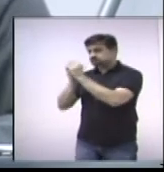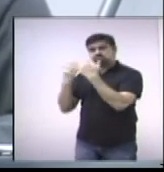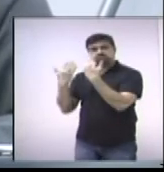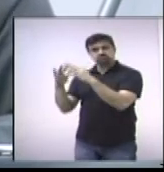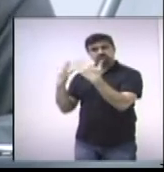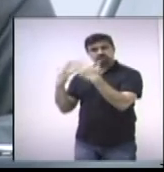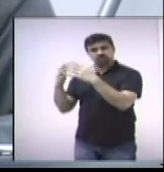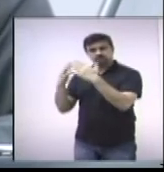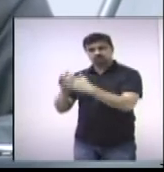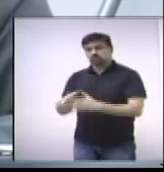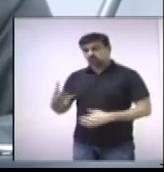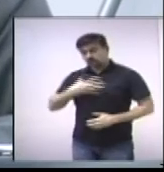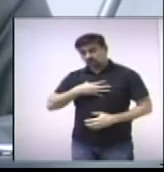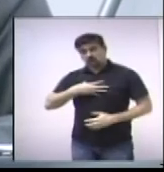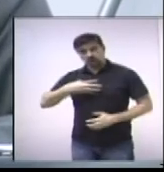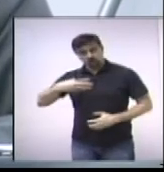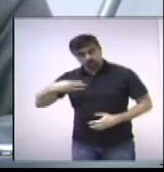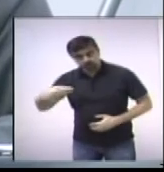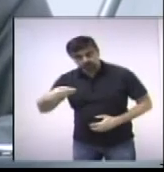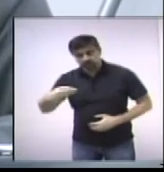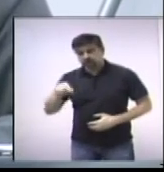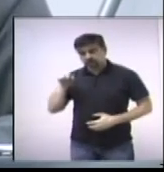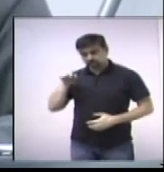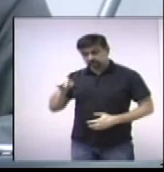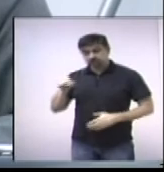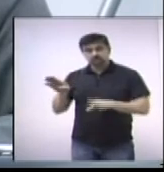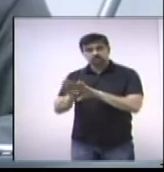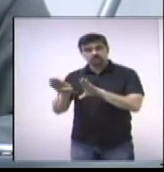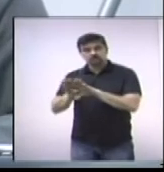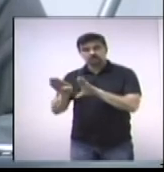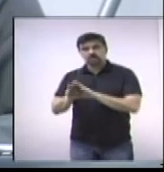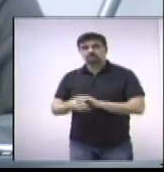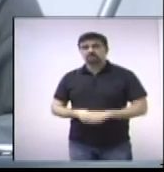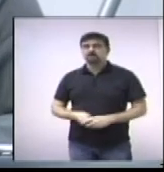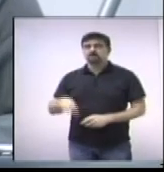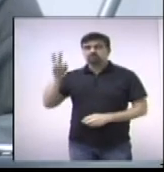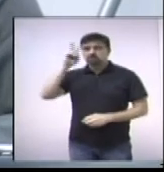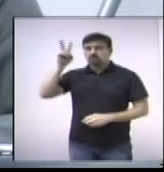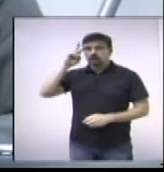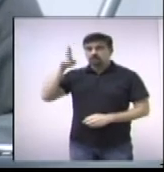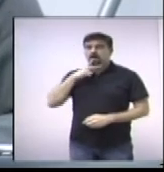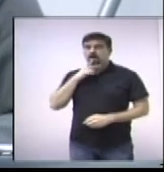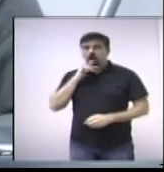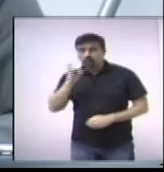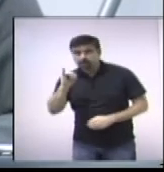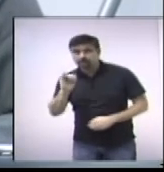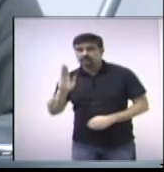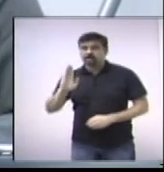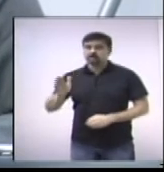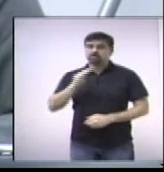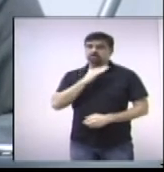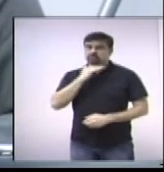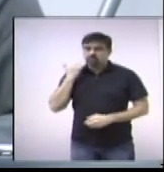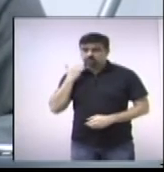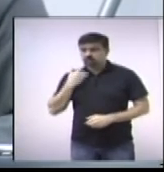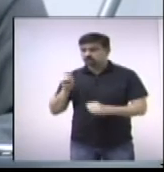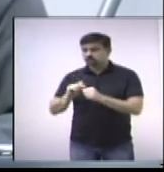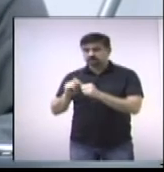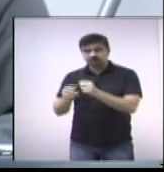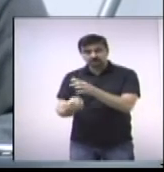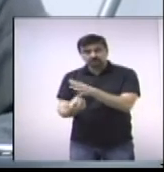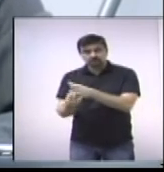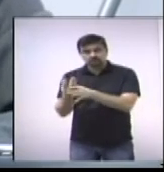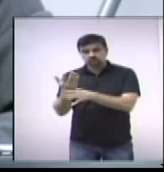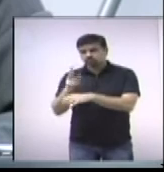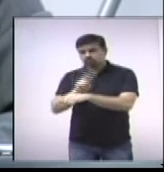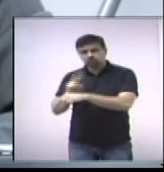faço ao filho e também remeto as honras ao pai, que criou uma família linda